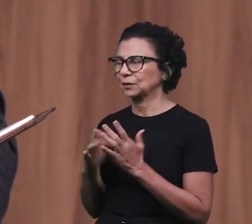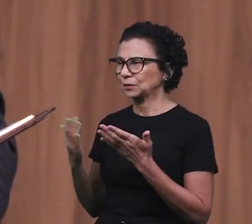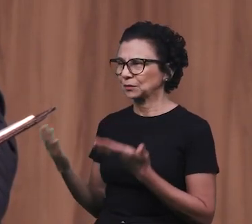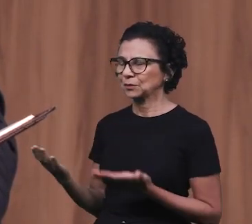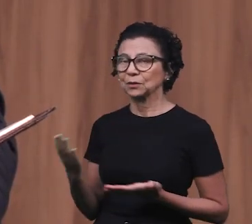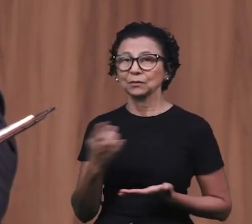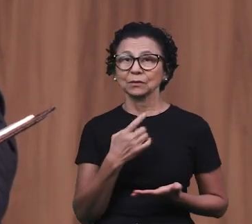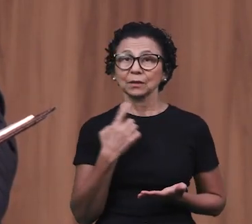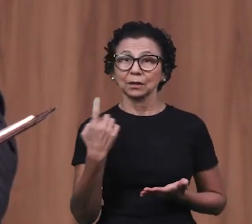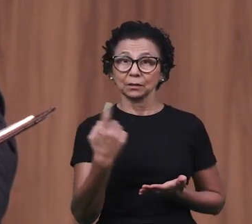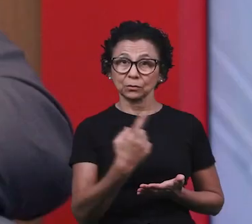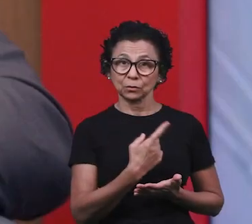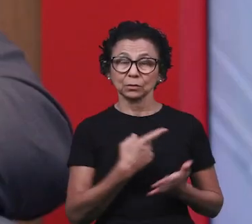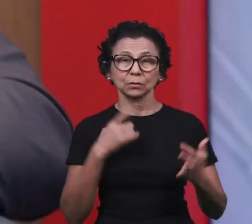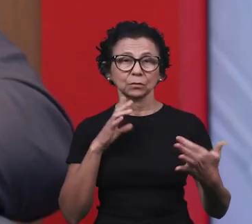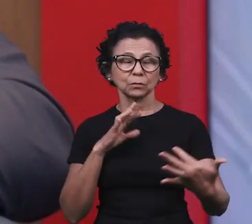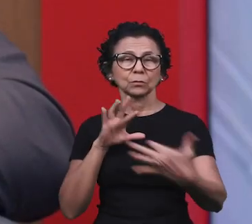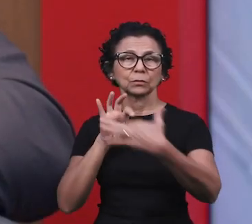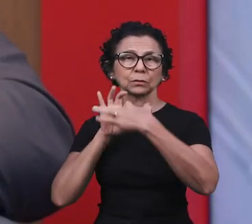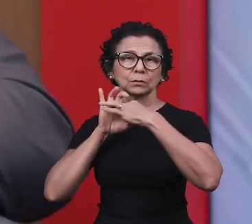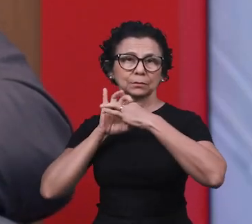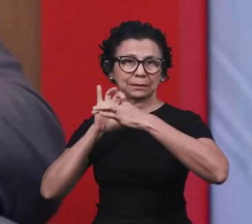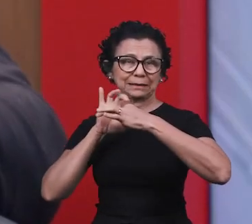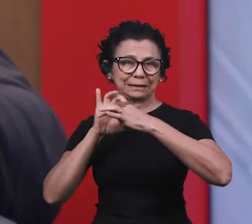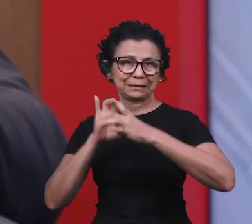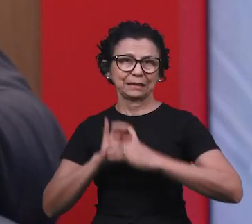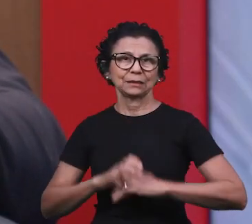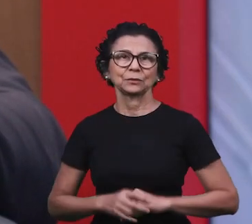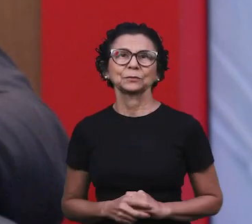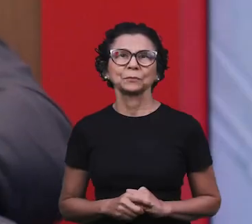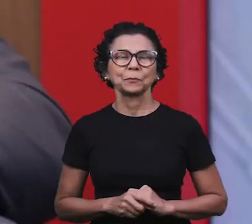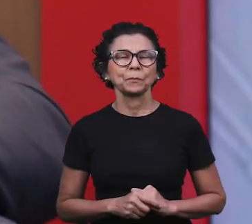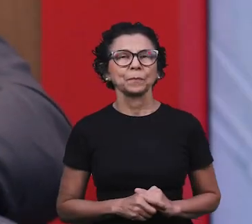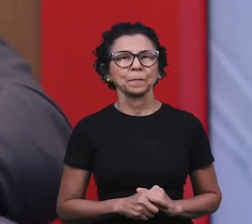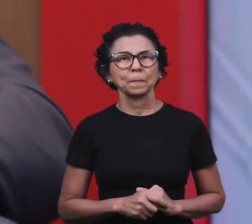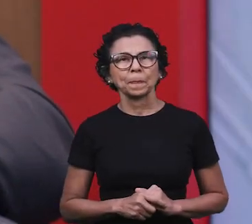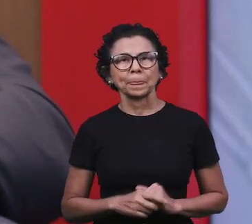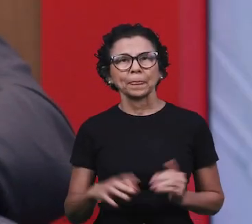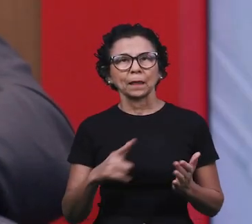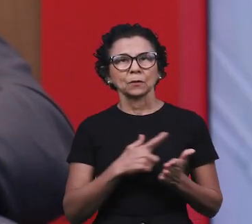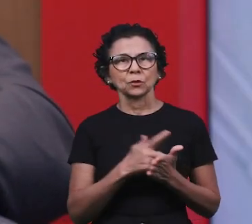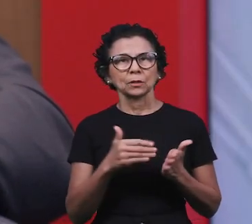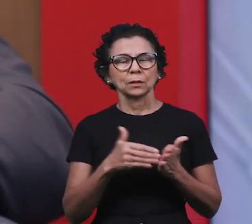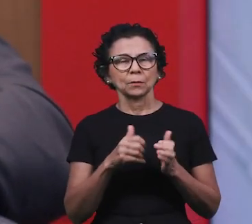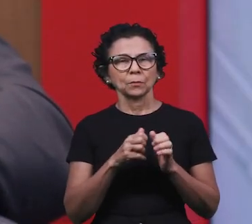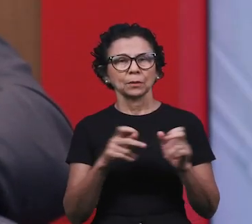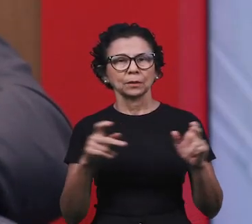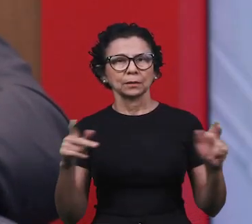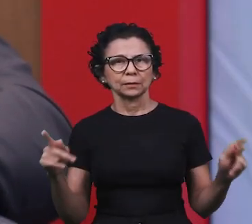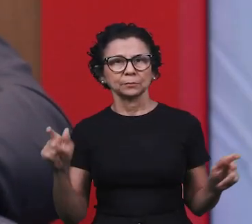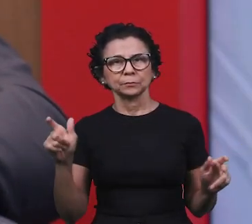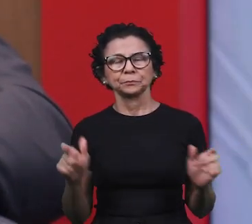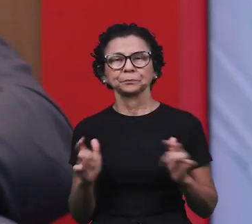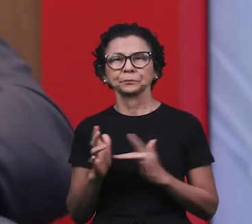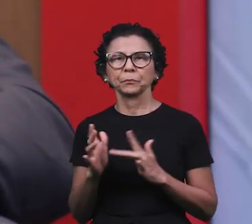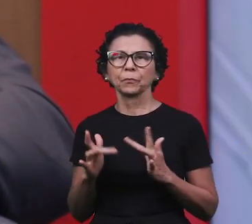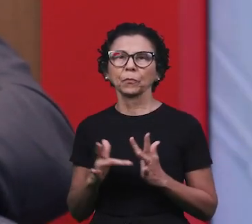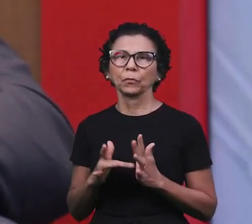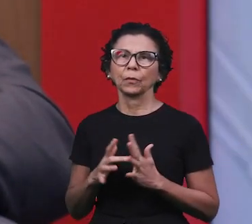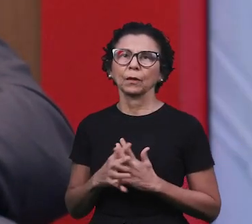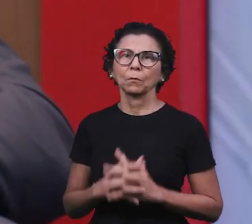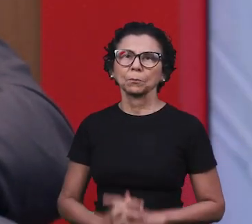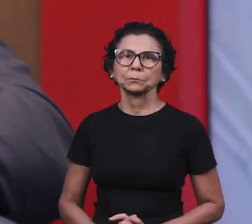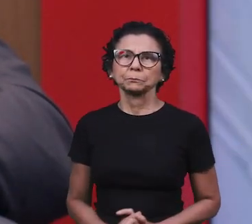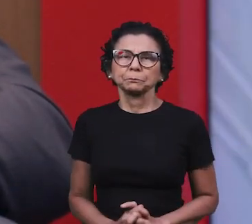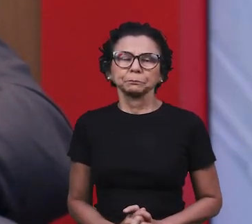Pastor Lourenço, a paz do Senhor. Pai do Senhor, pastor Luiz, Pai do Senhor, os nossos irmãos que estão linkados e ligados conosco neste